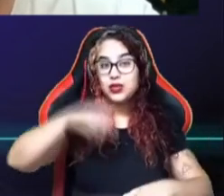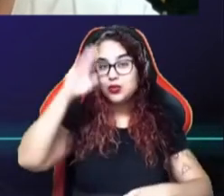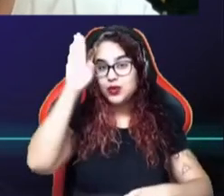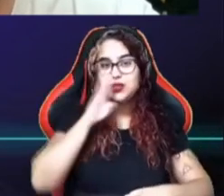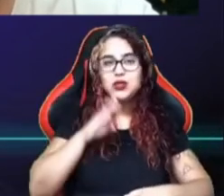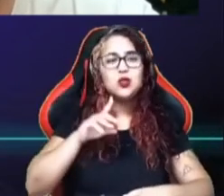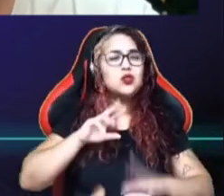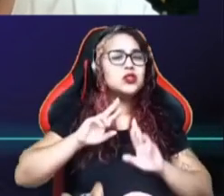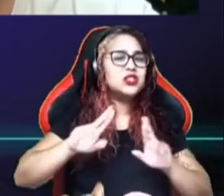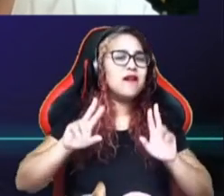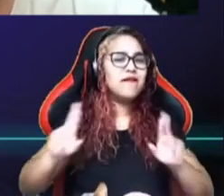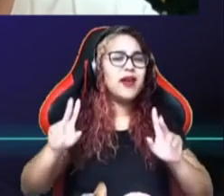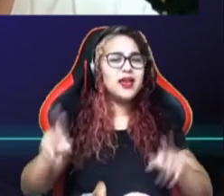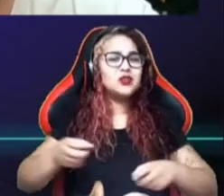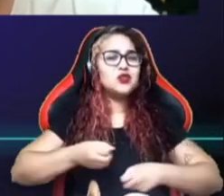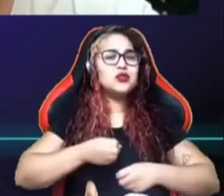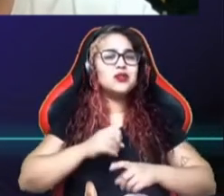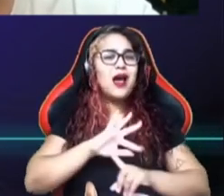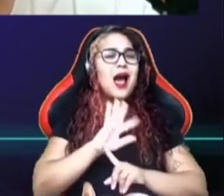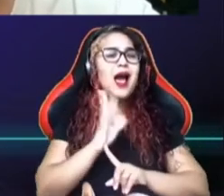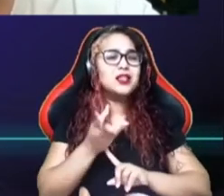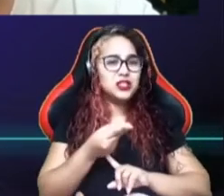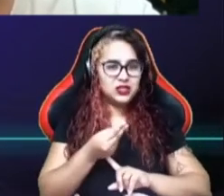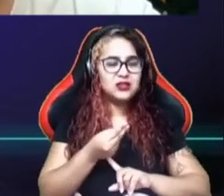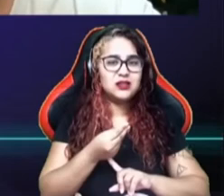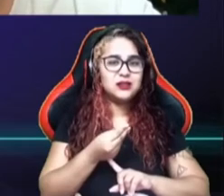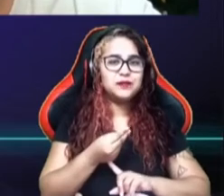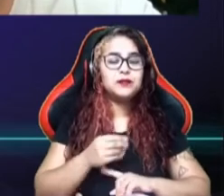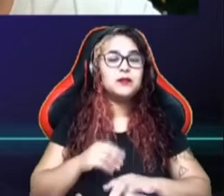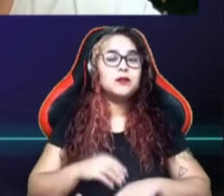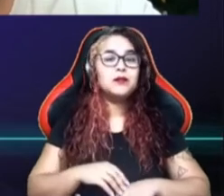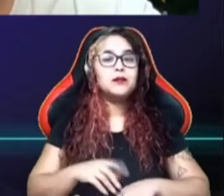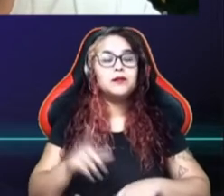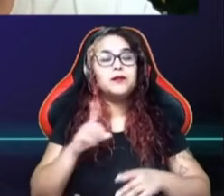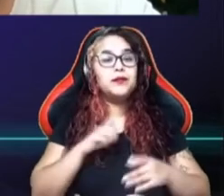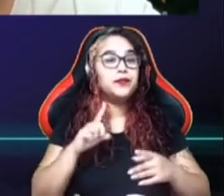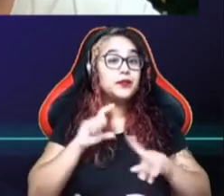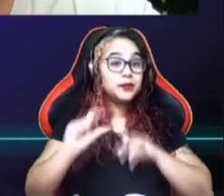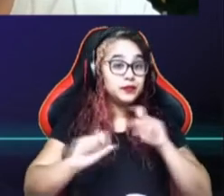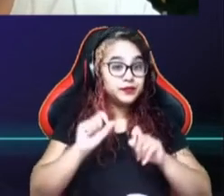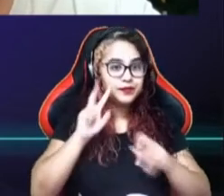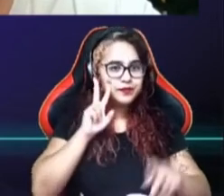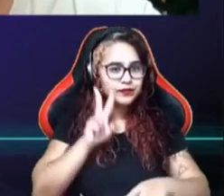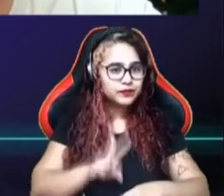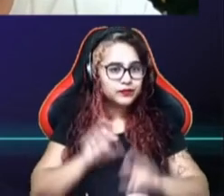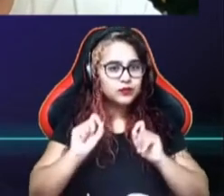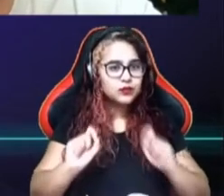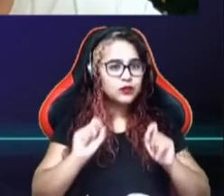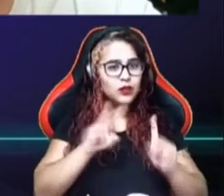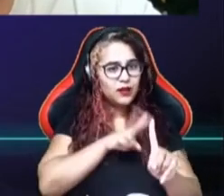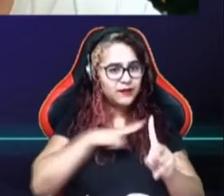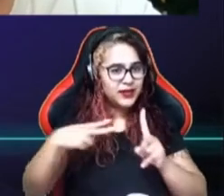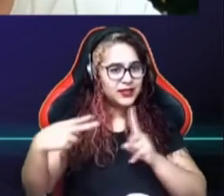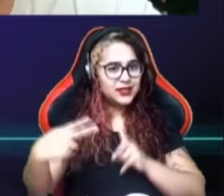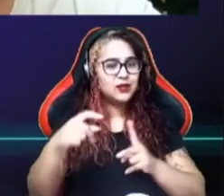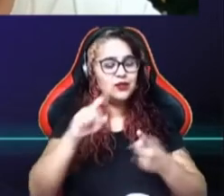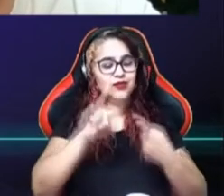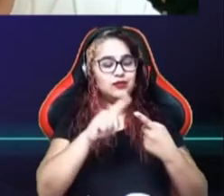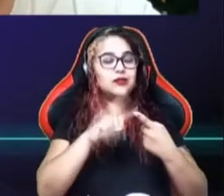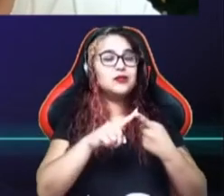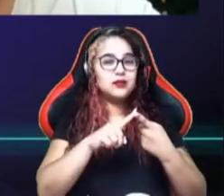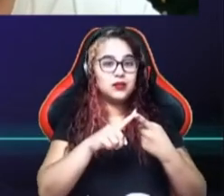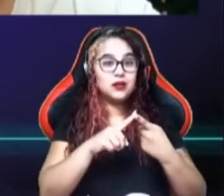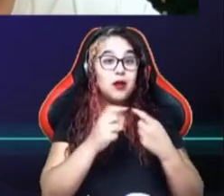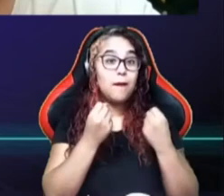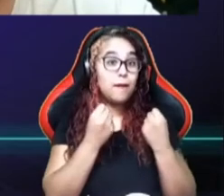o que eles veem? É o que você falou, a parte lá do público, de uma formação lá de novo público. Então, quando eu faço um show,